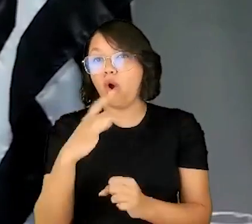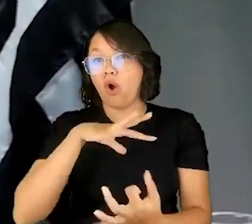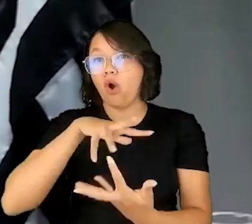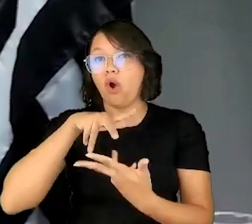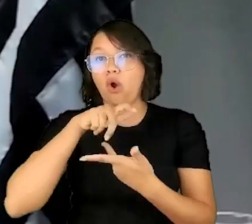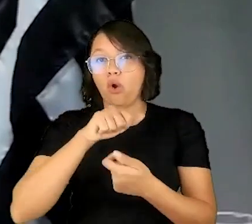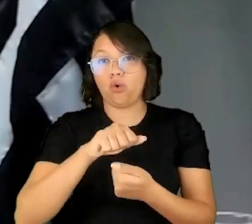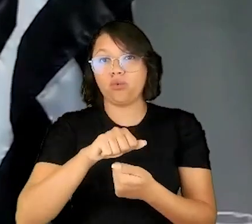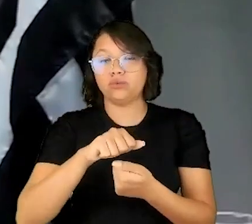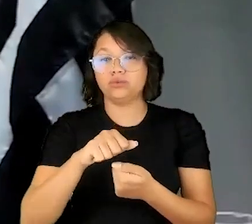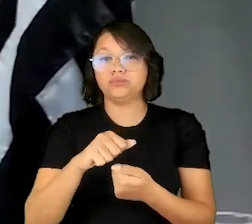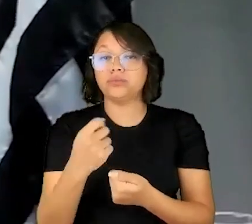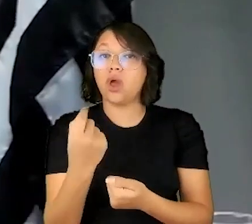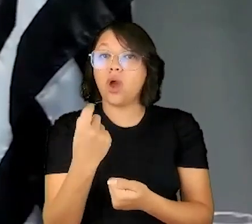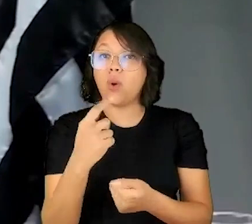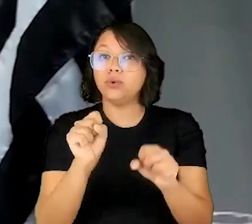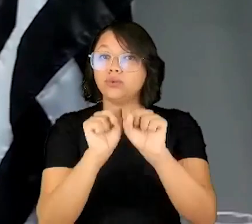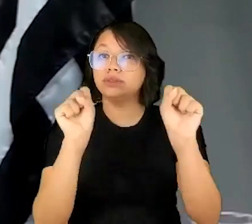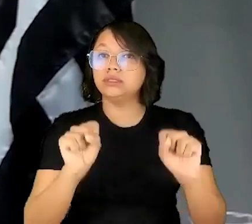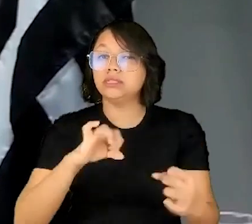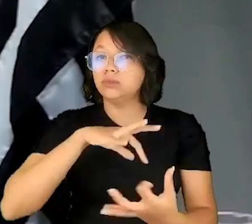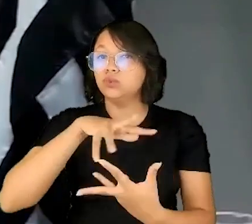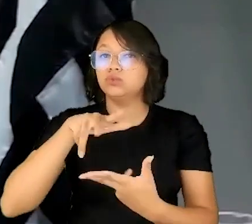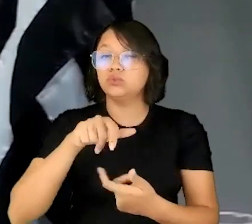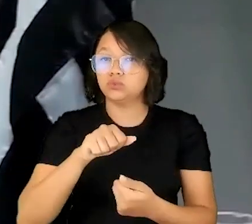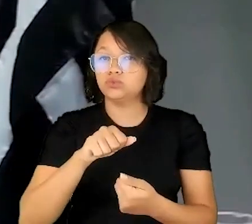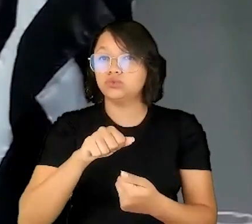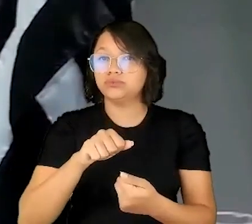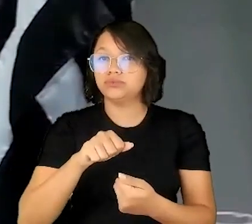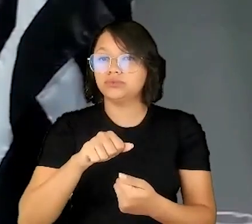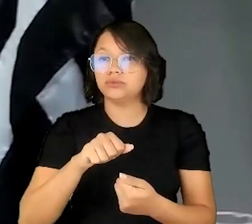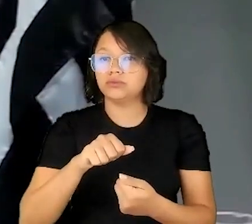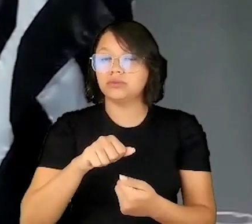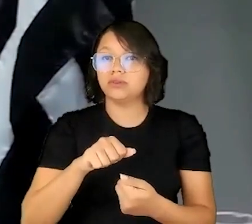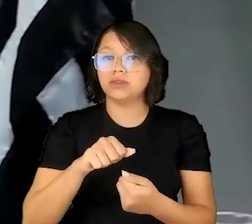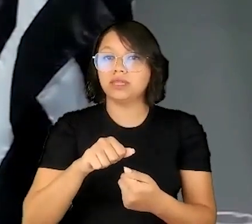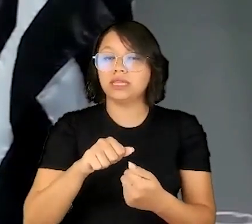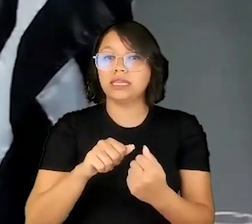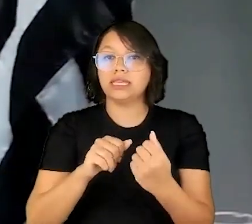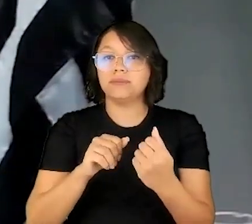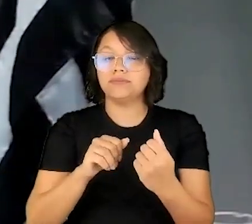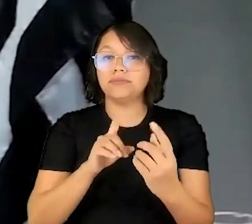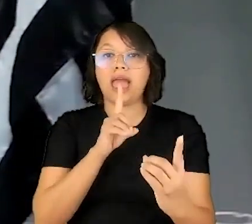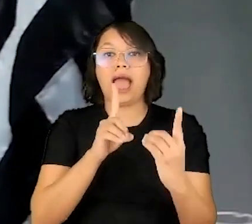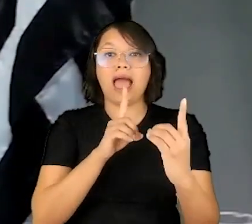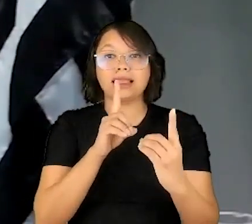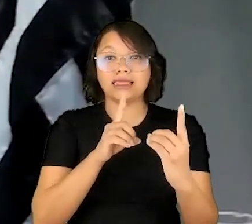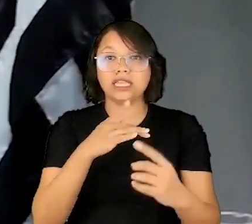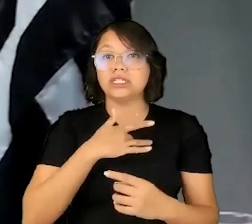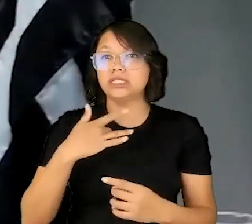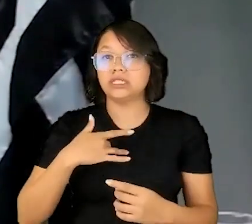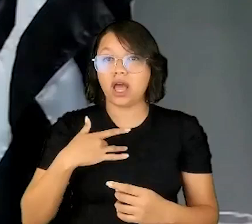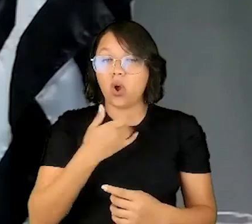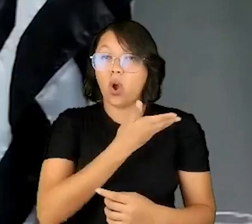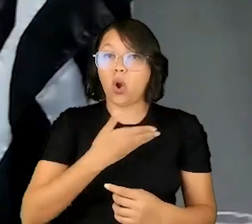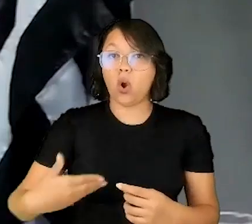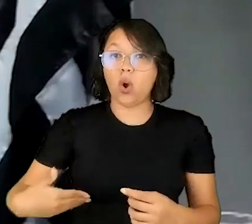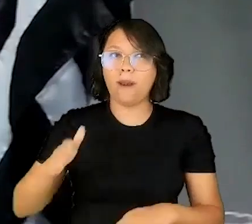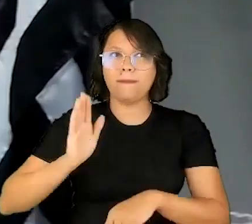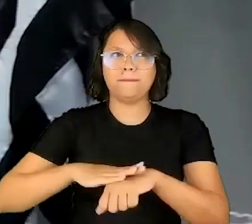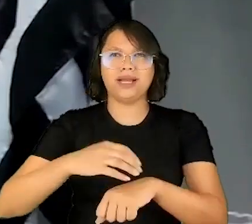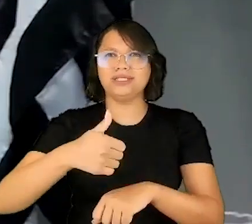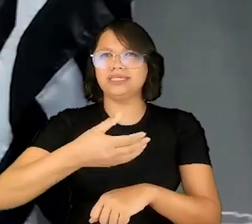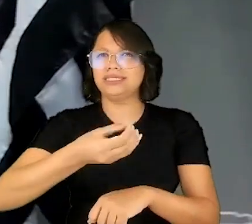único sistema no mundo que abrange o atendimento da saúde pública de mais de 100 milhões